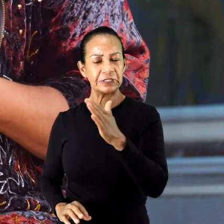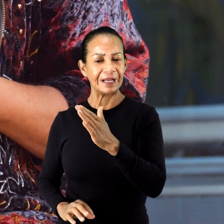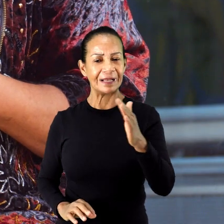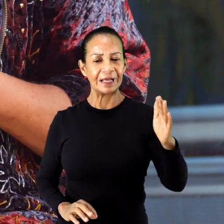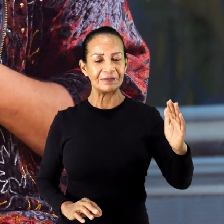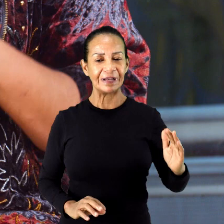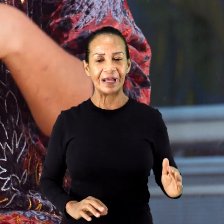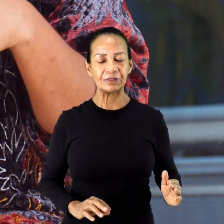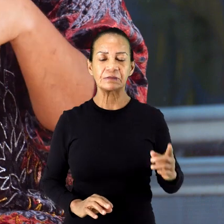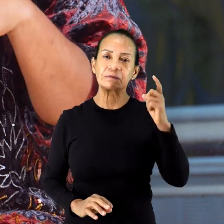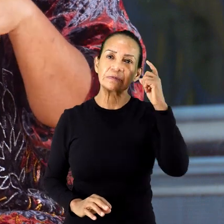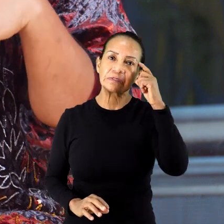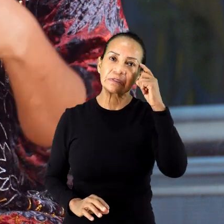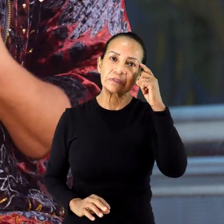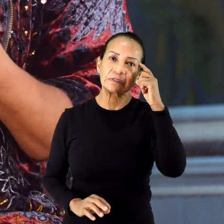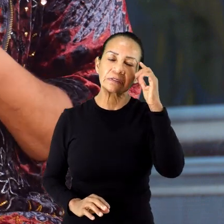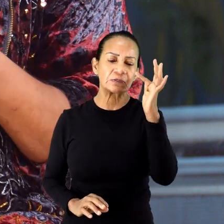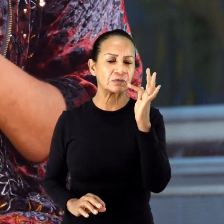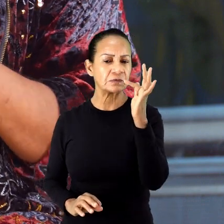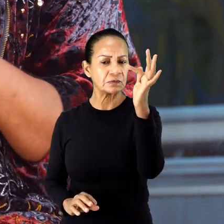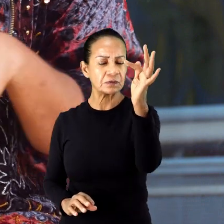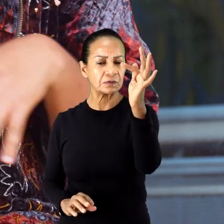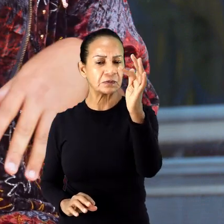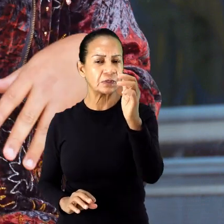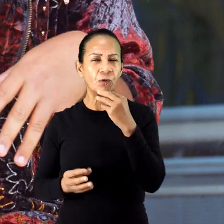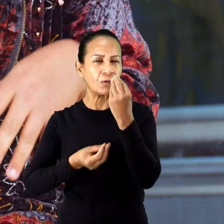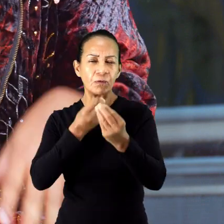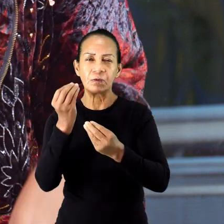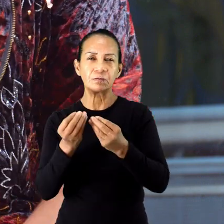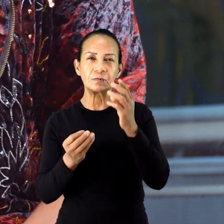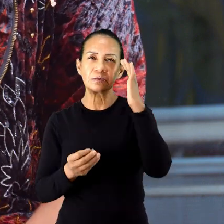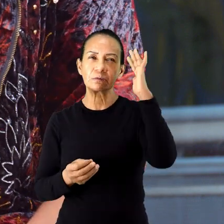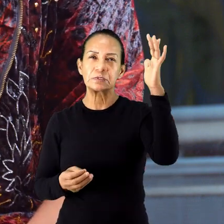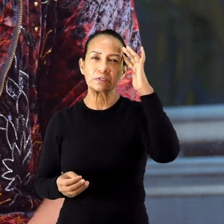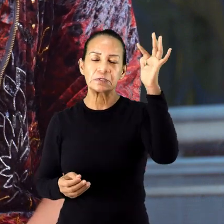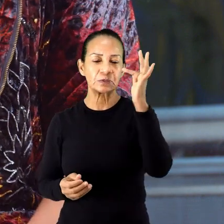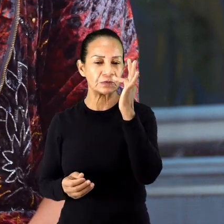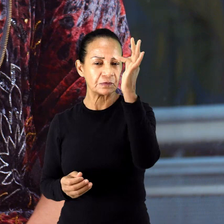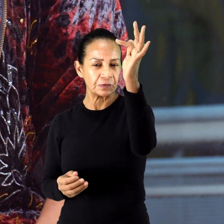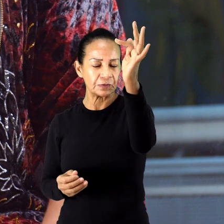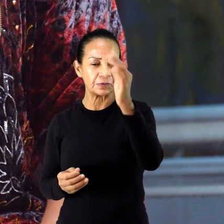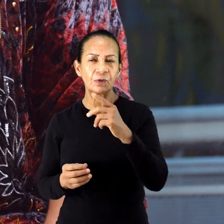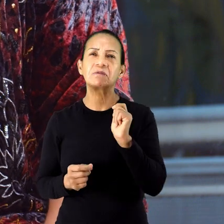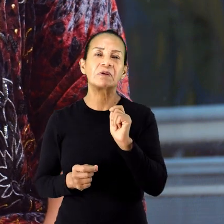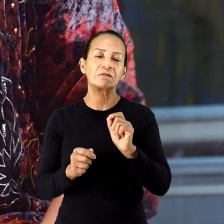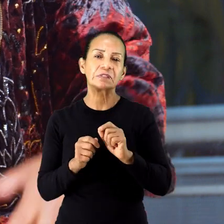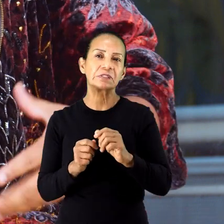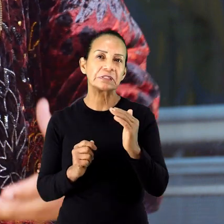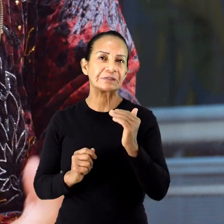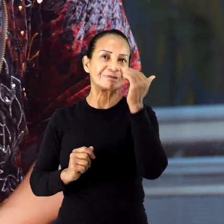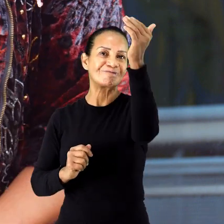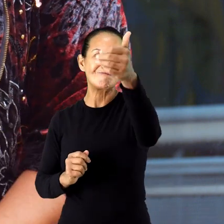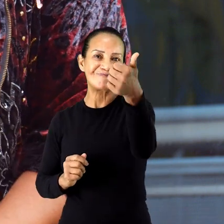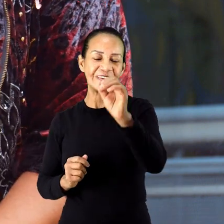no lado a lado é pensar exatamente esse futuro, essa cena futura, Eu, artista futuro, né? O que eu quero